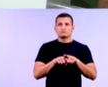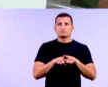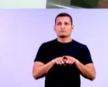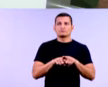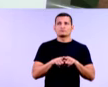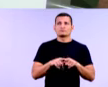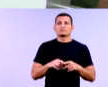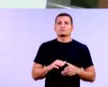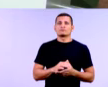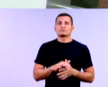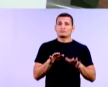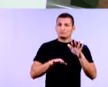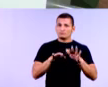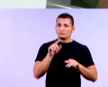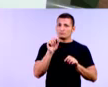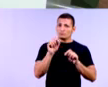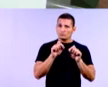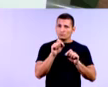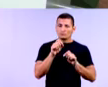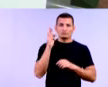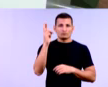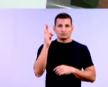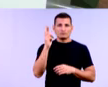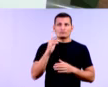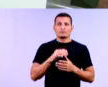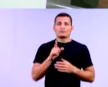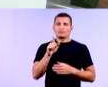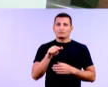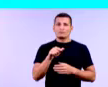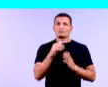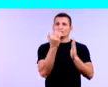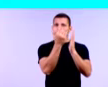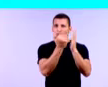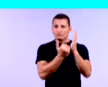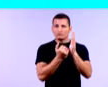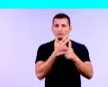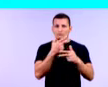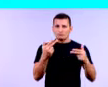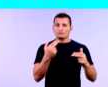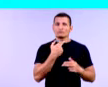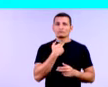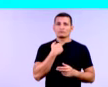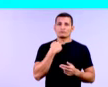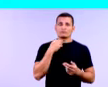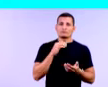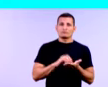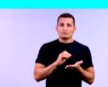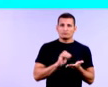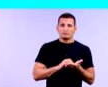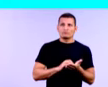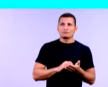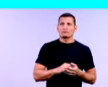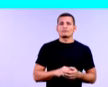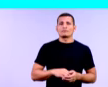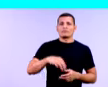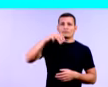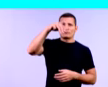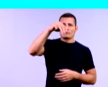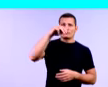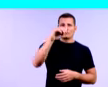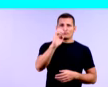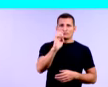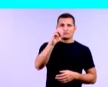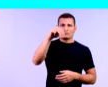o que se foi definido. Mas são elementos que não pode faltar. O memorando, gente, é uma